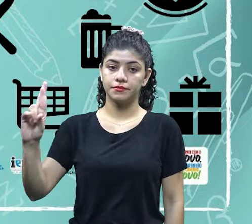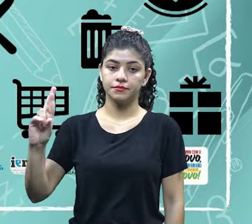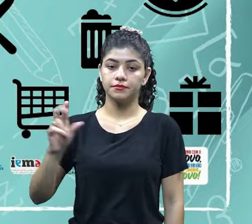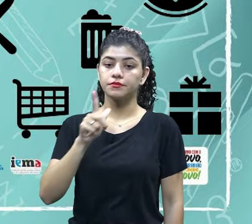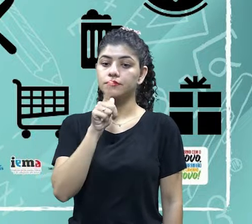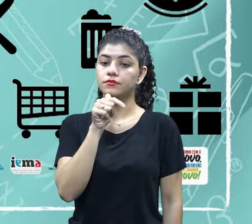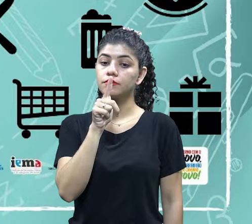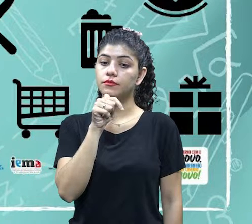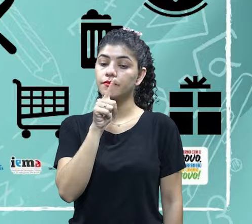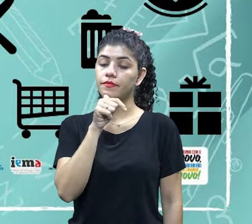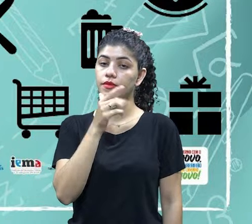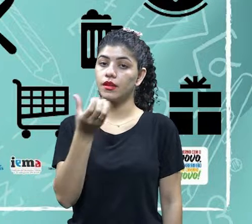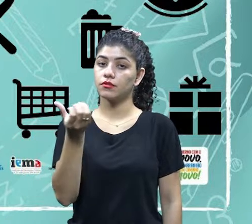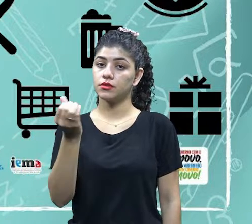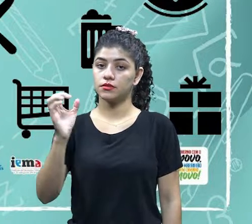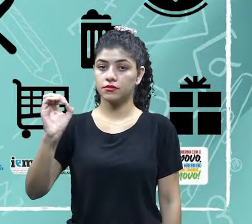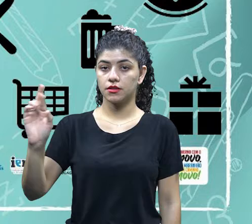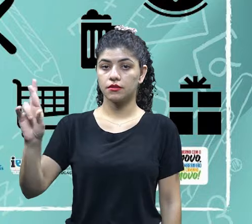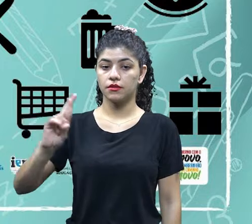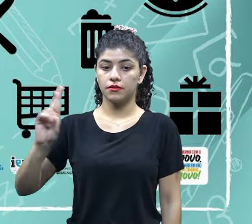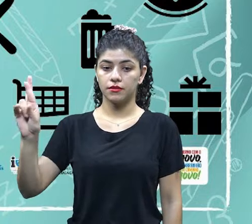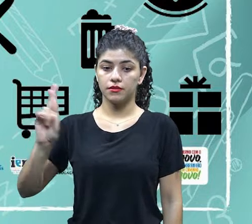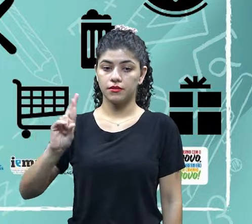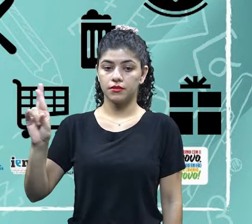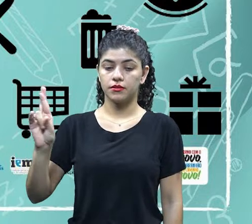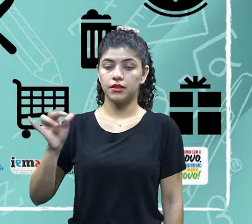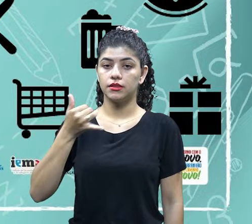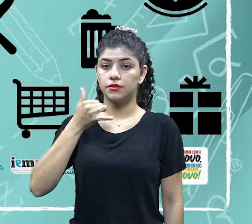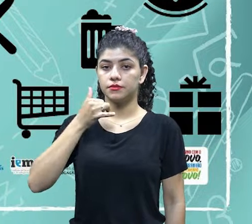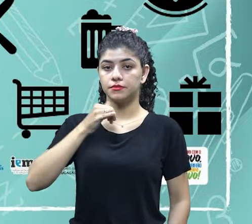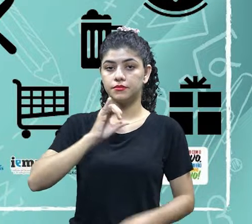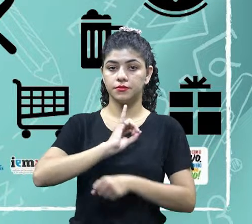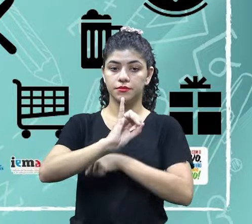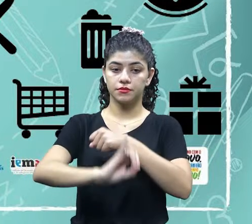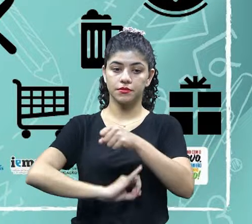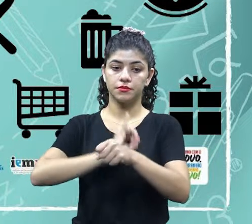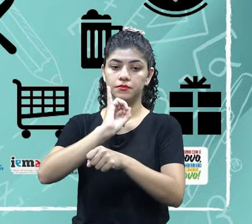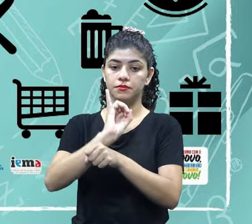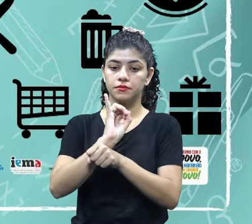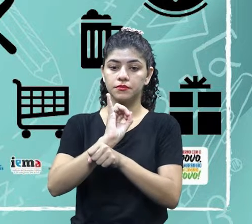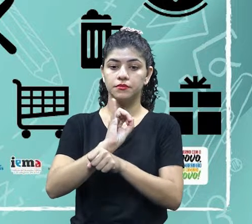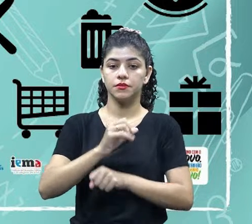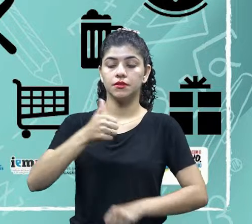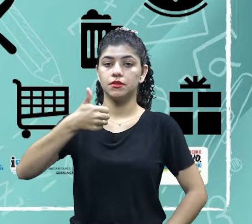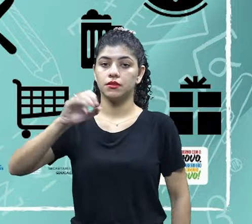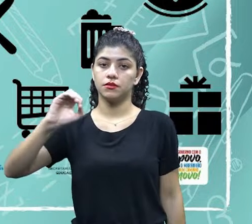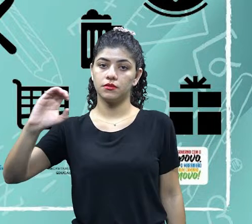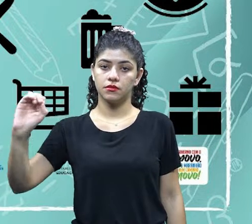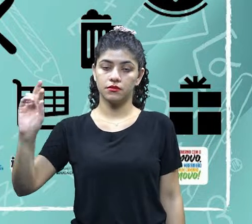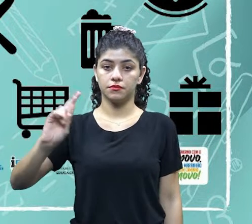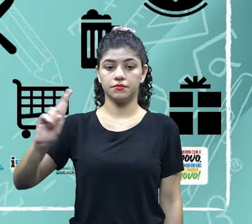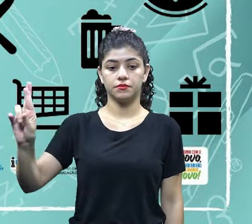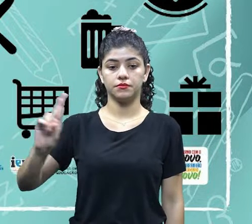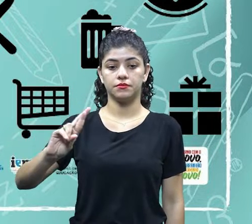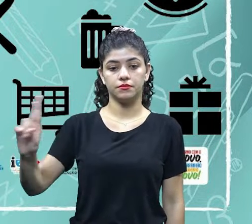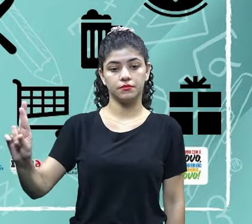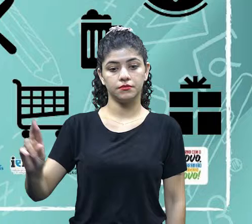110. Água, R$ 60. Internet, R$